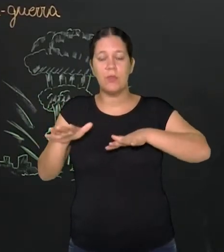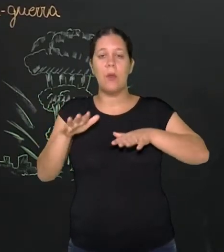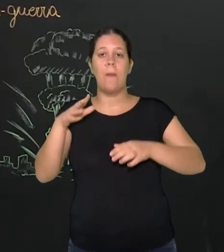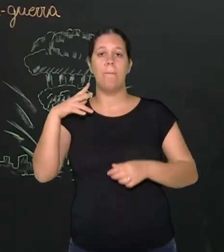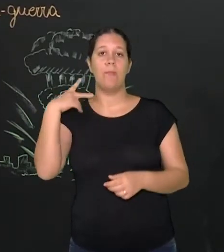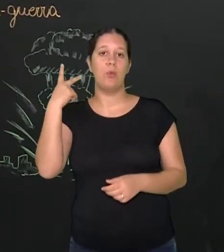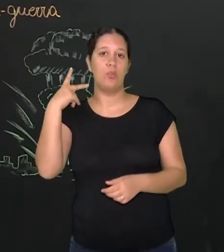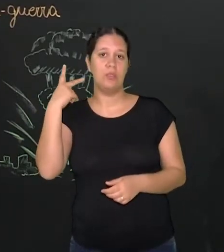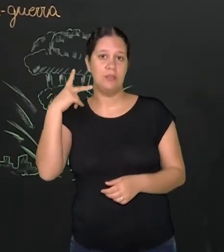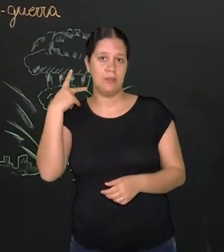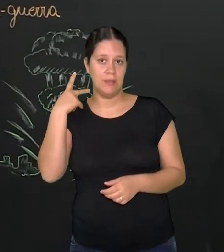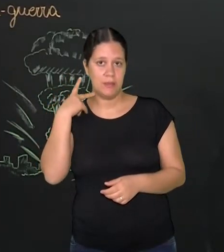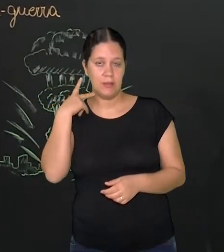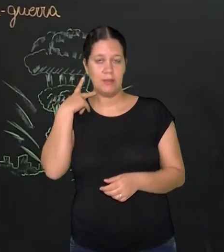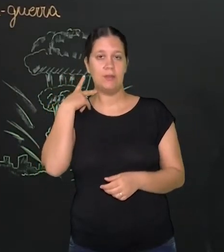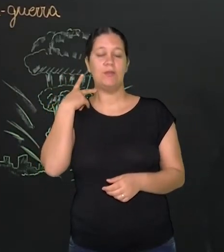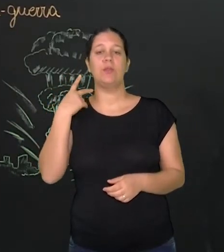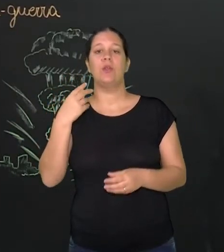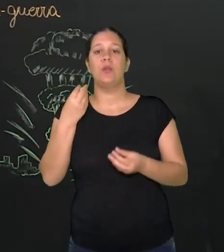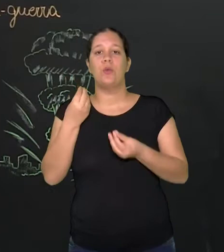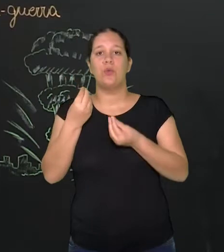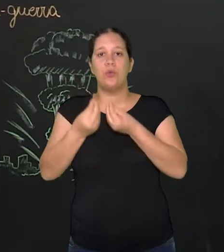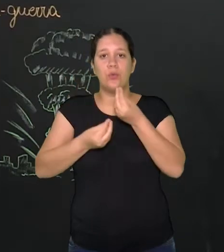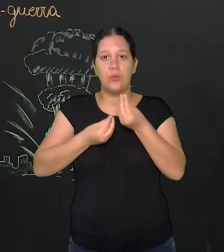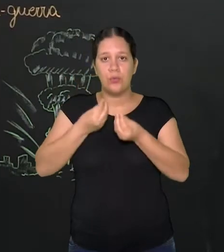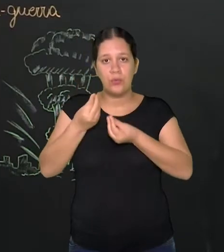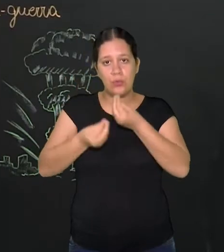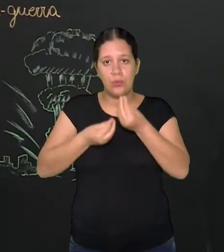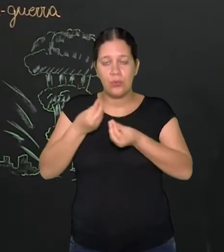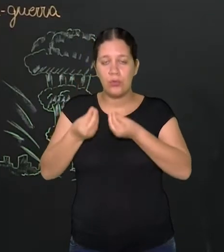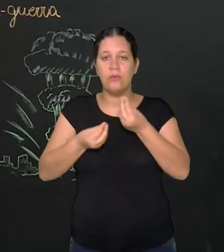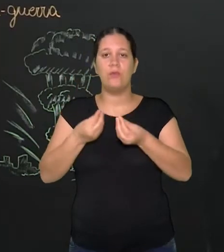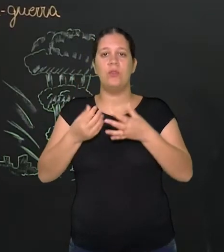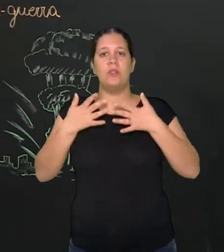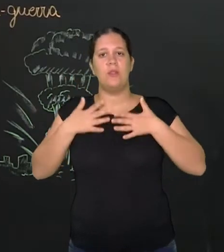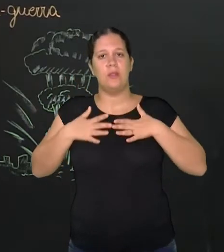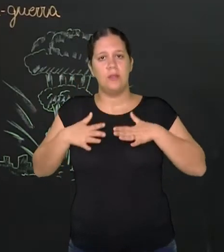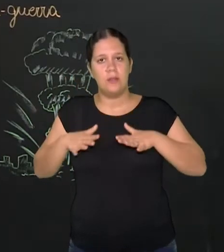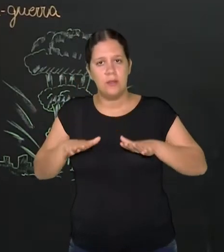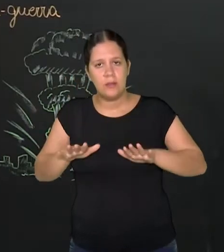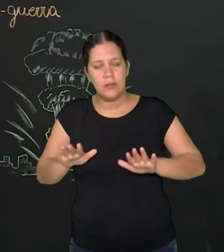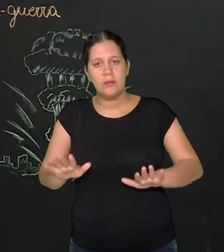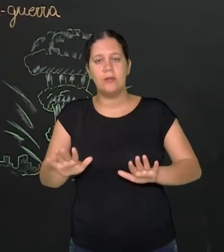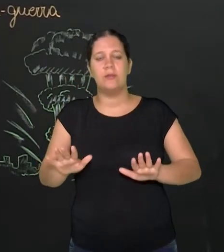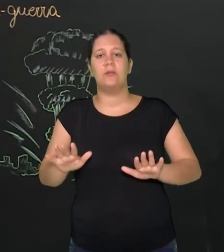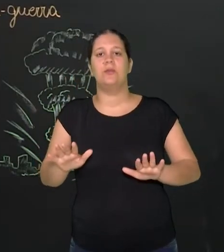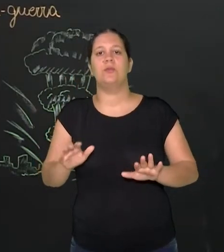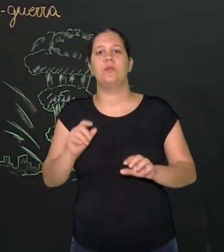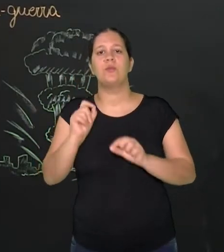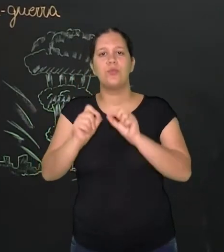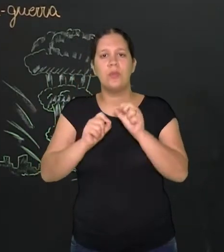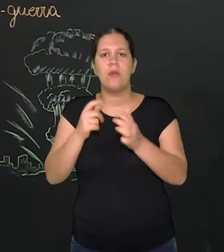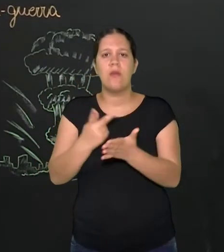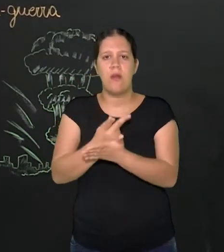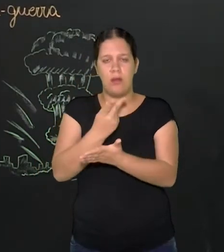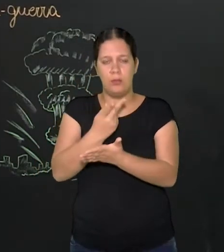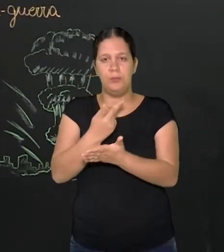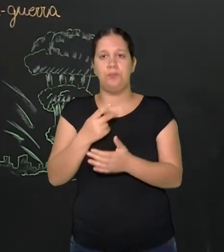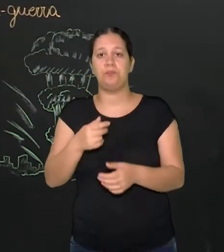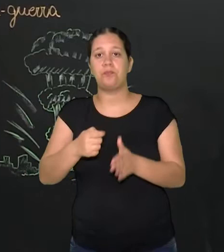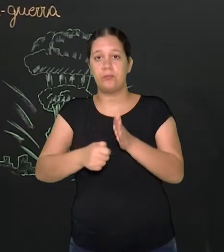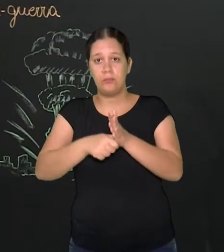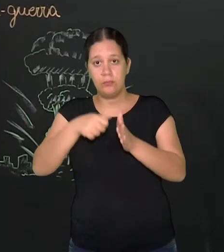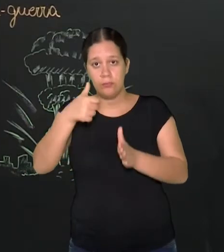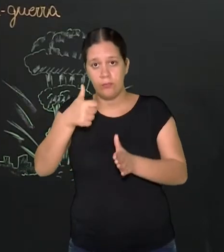dessa política de expansão, para a gente entender melhor o que foi essa política do apaziguamento e por que ela deu errado. Vocês me